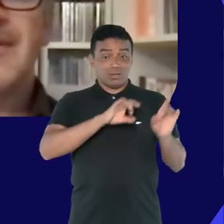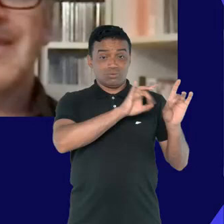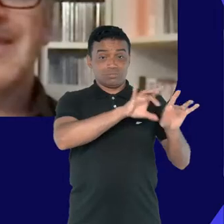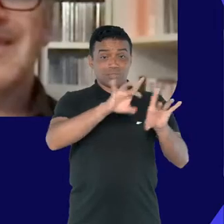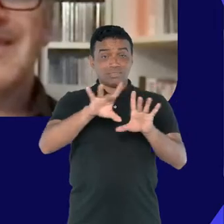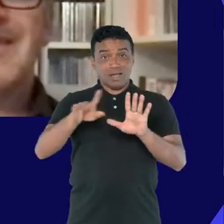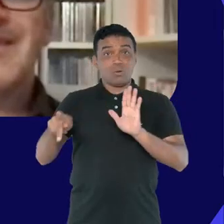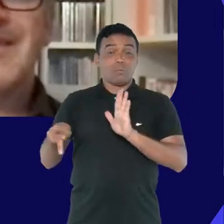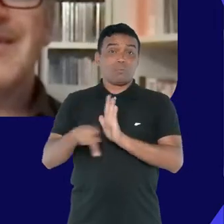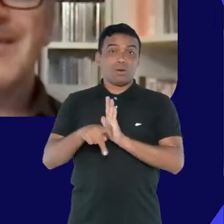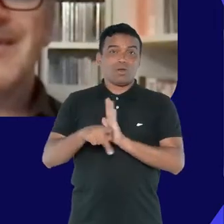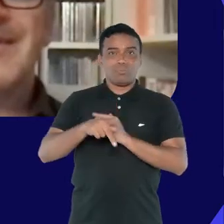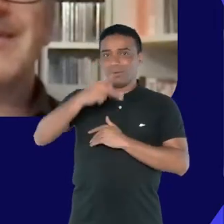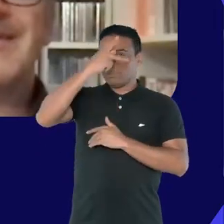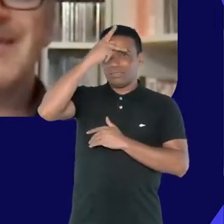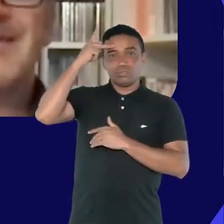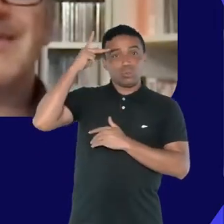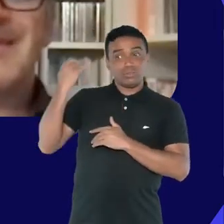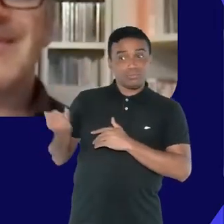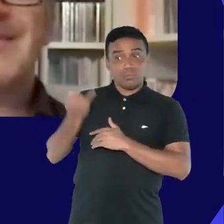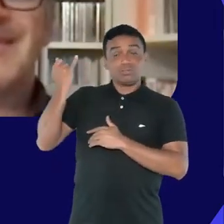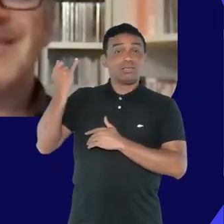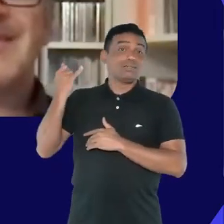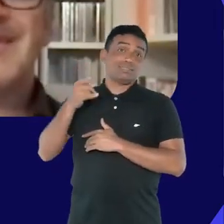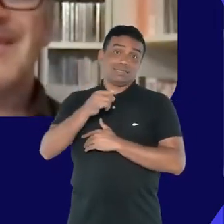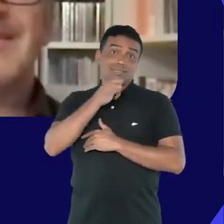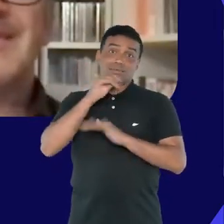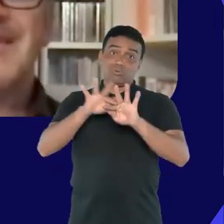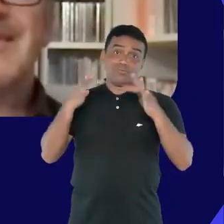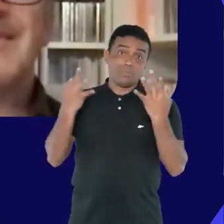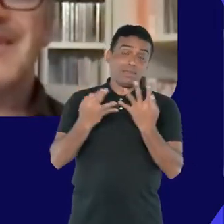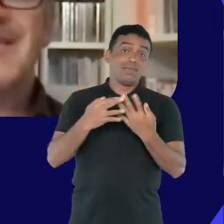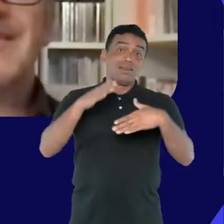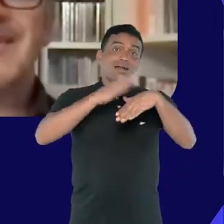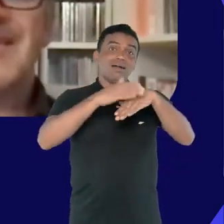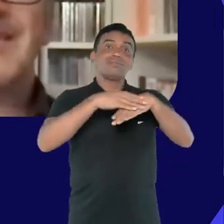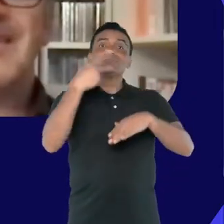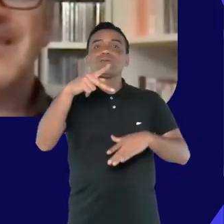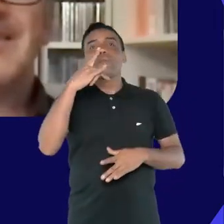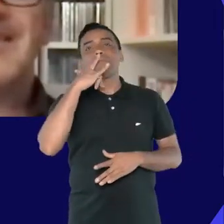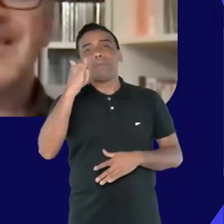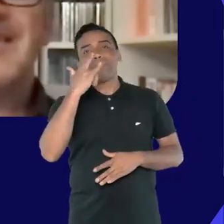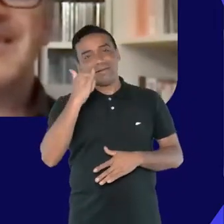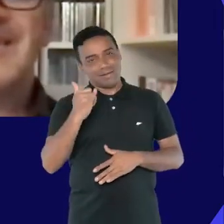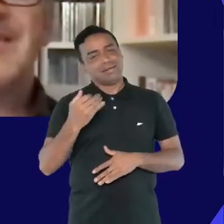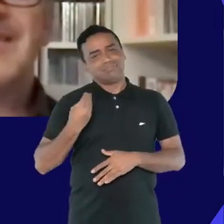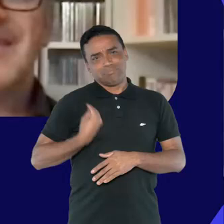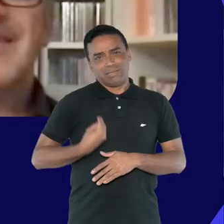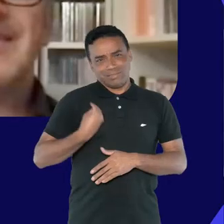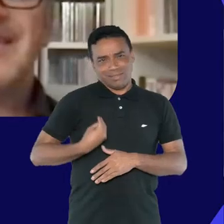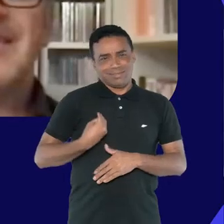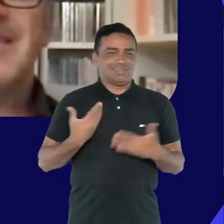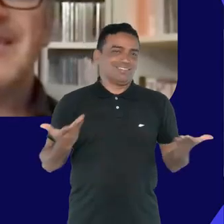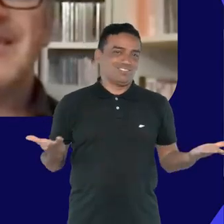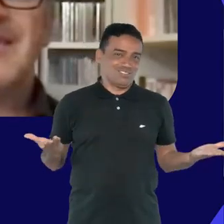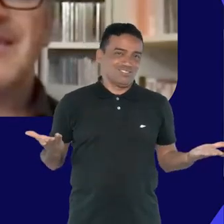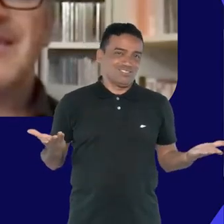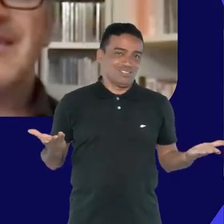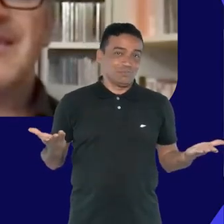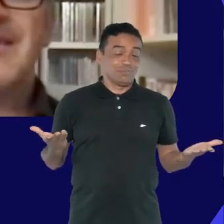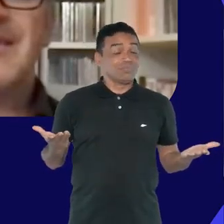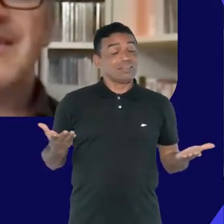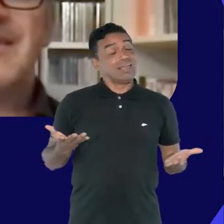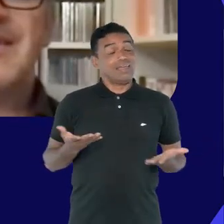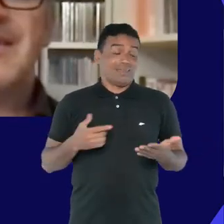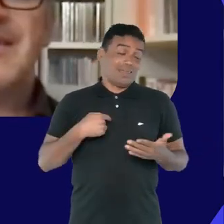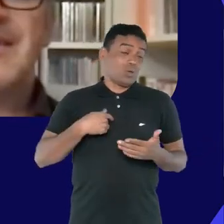especiais aos coadjuvantes maiores, como a própria família, como o seu pai, né, tão presente. E